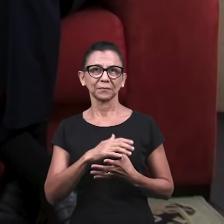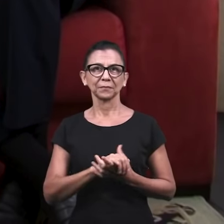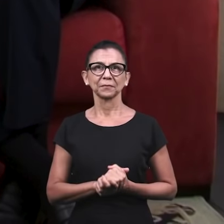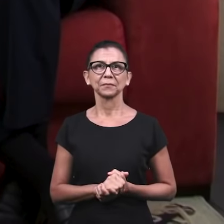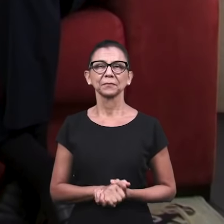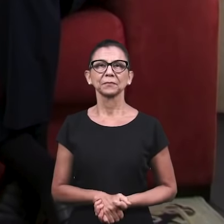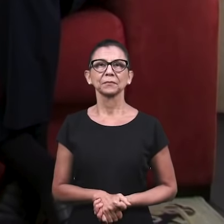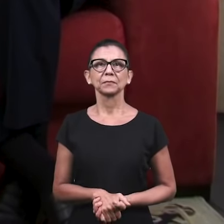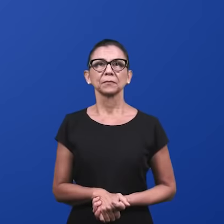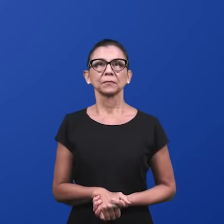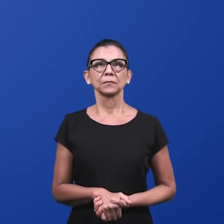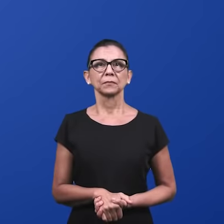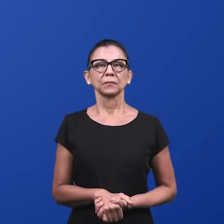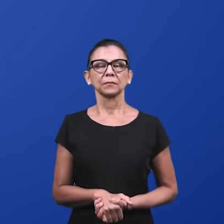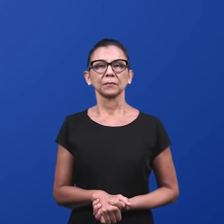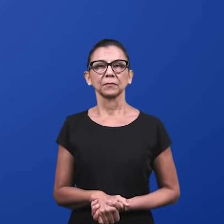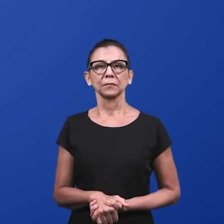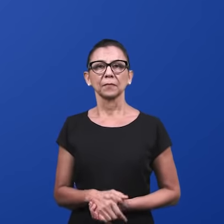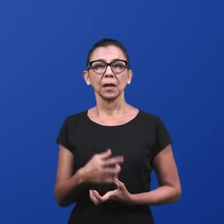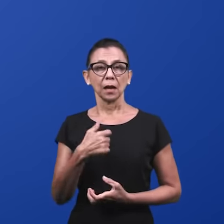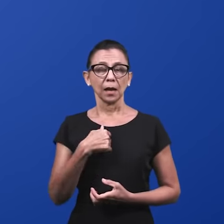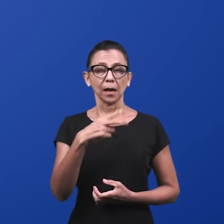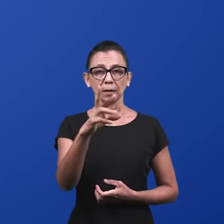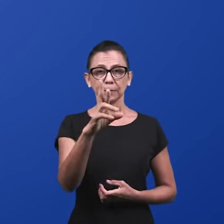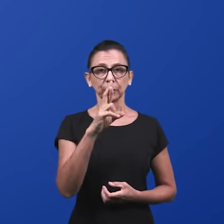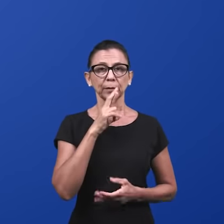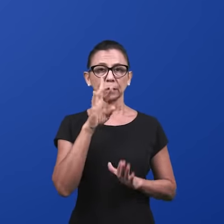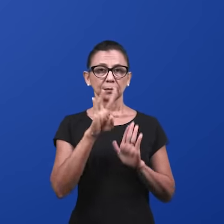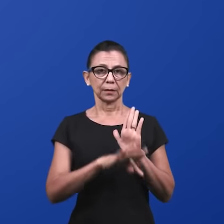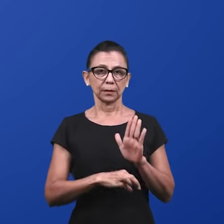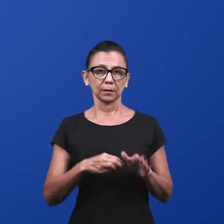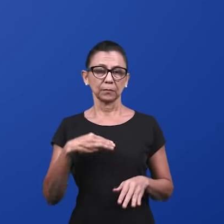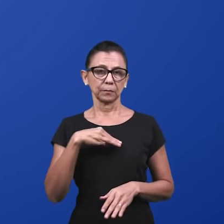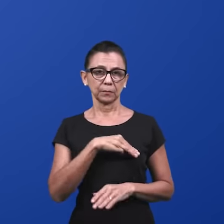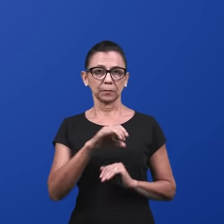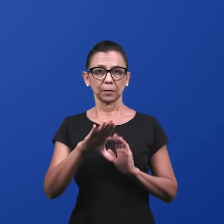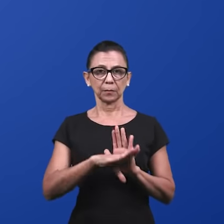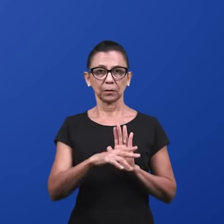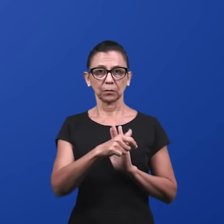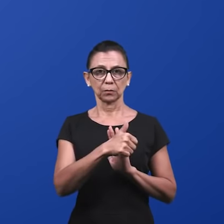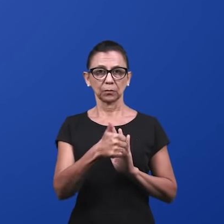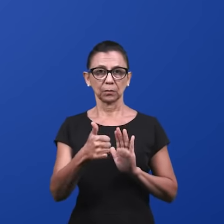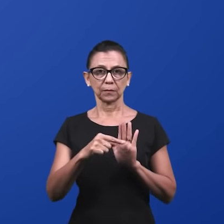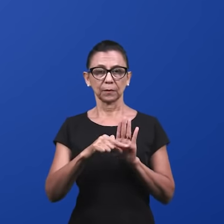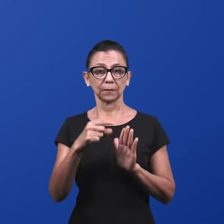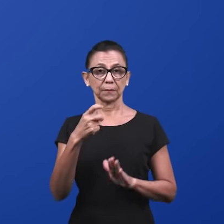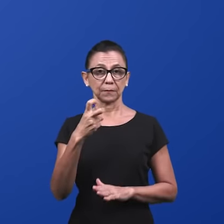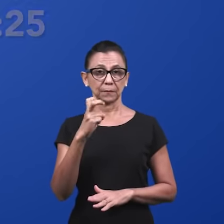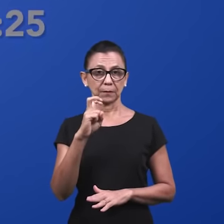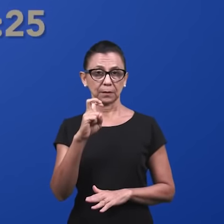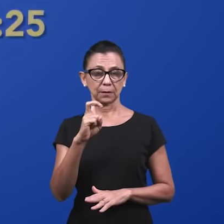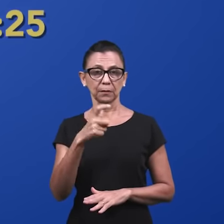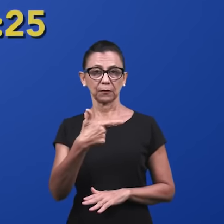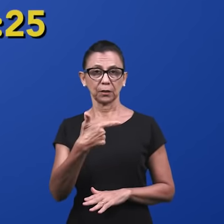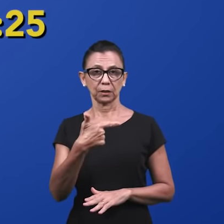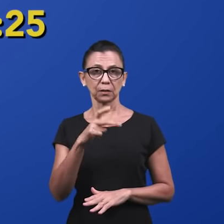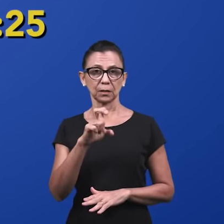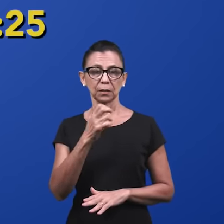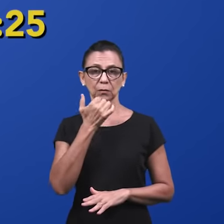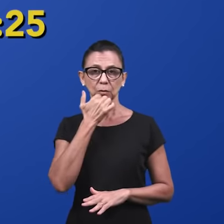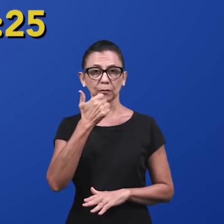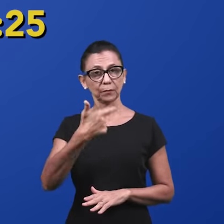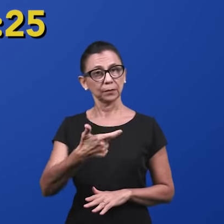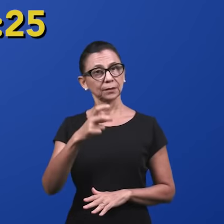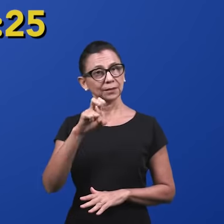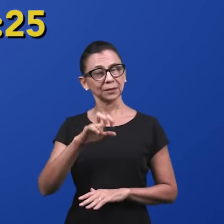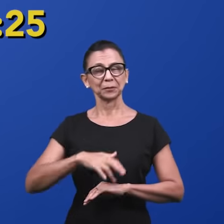assistir atentamente. Eu vou responder lá no texto de Mateus 11, 25. Naquele tempo,